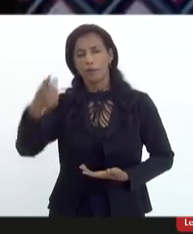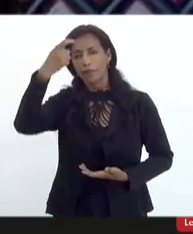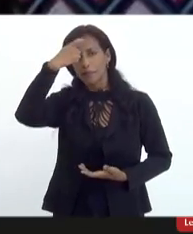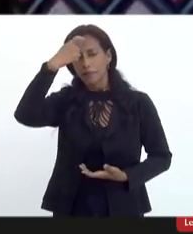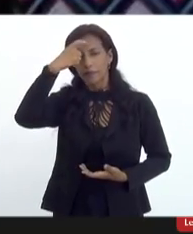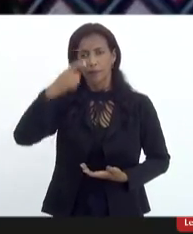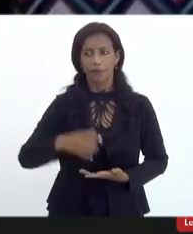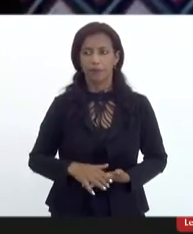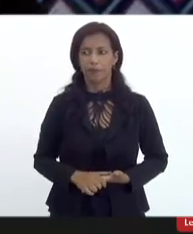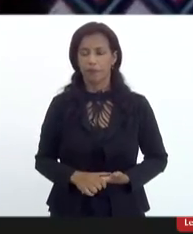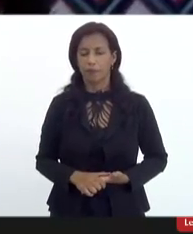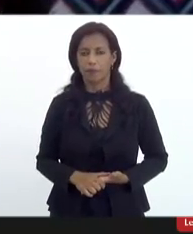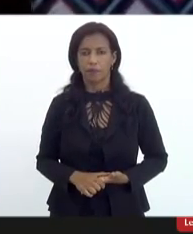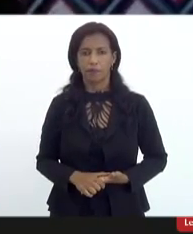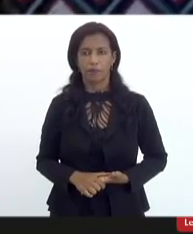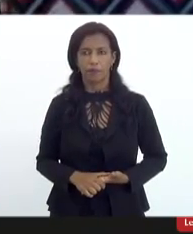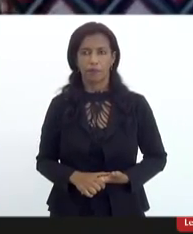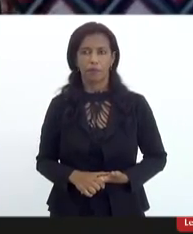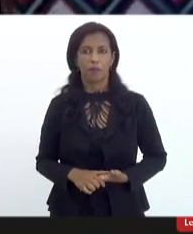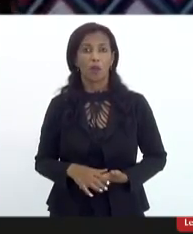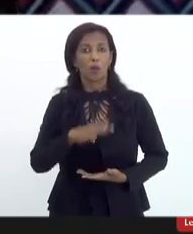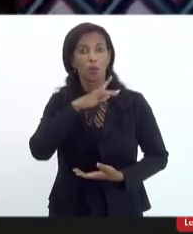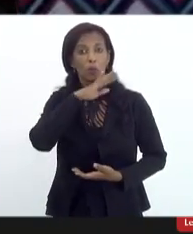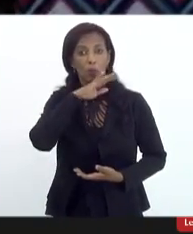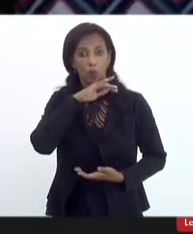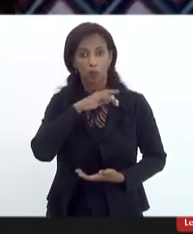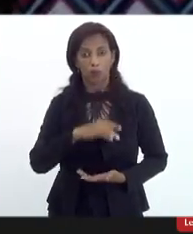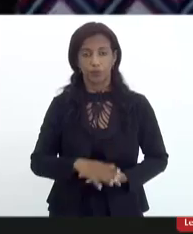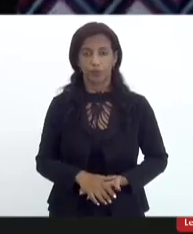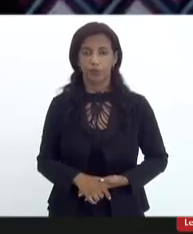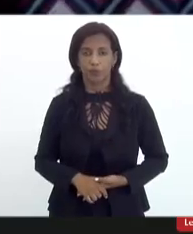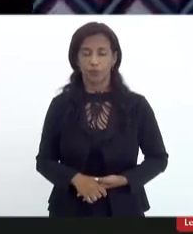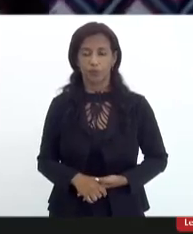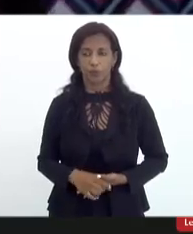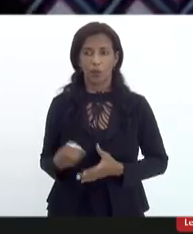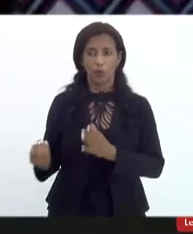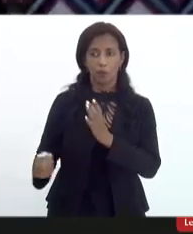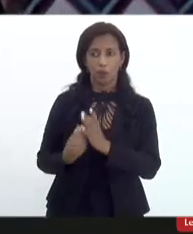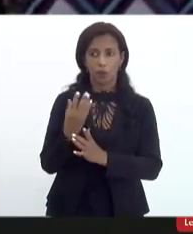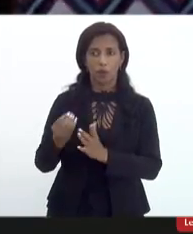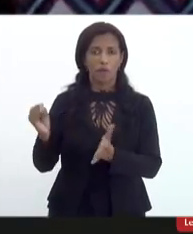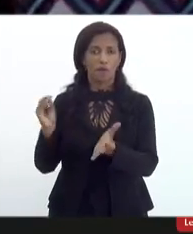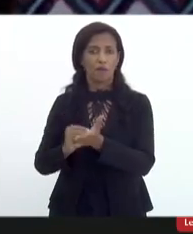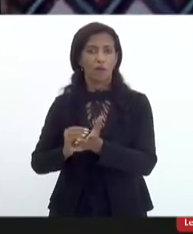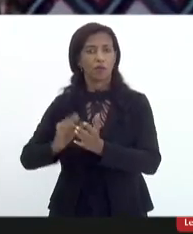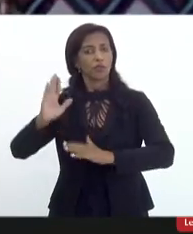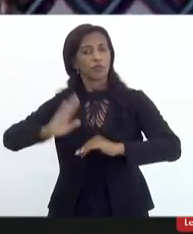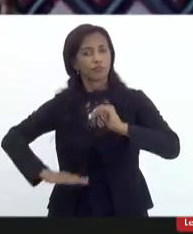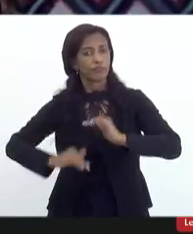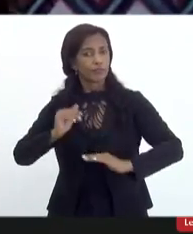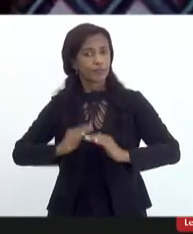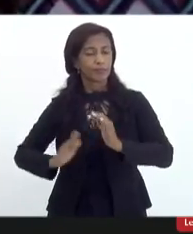mental, né, extremamente danoso, produzindo incapacidade em alguns